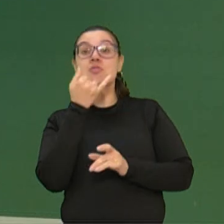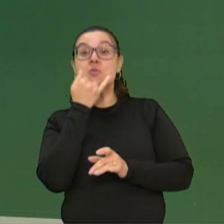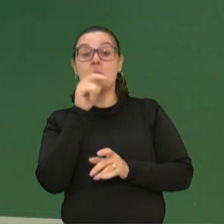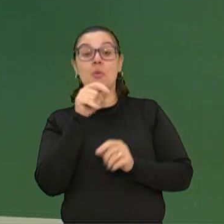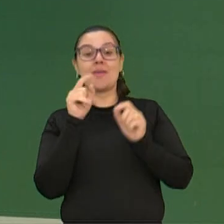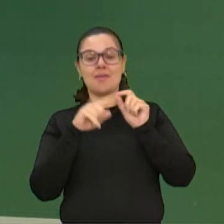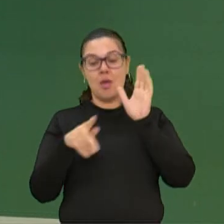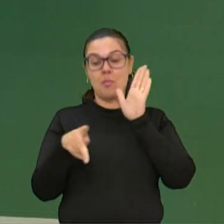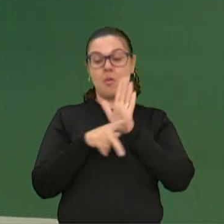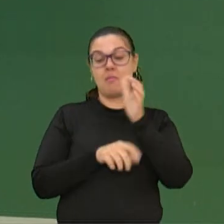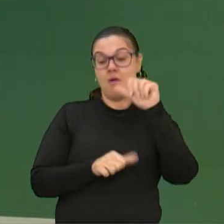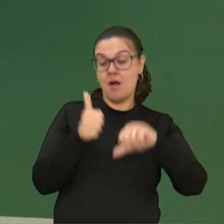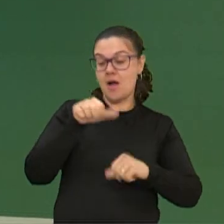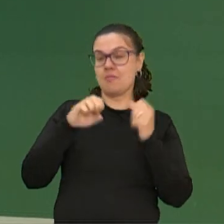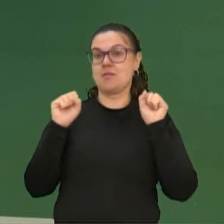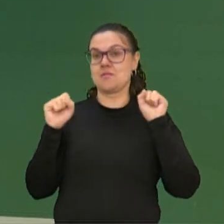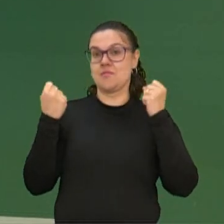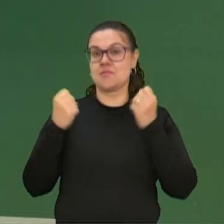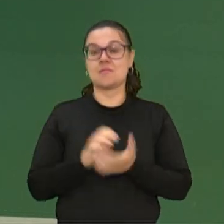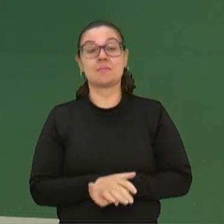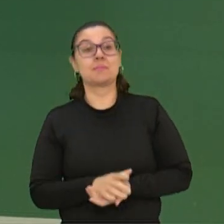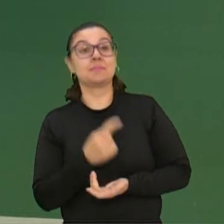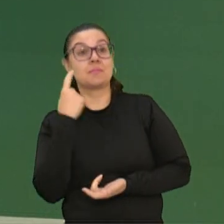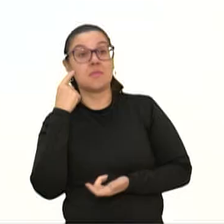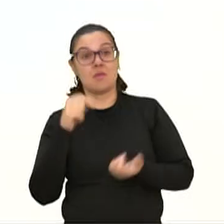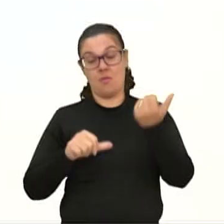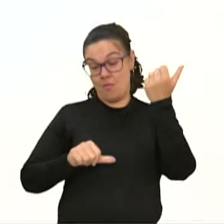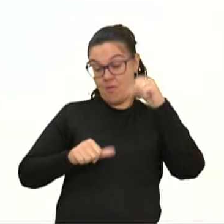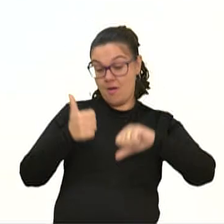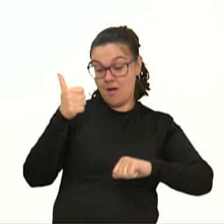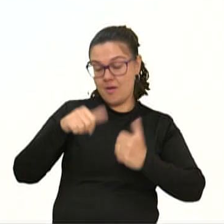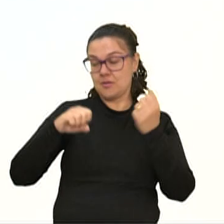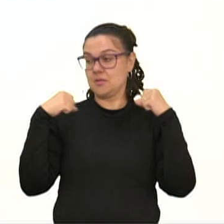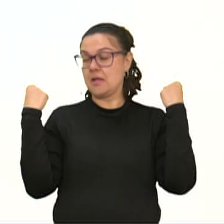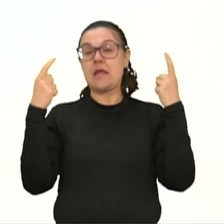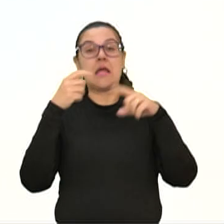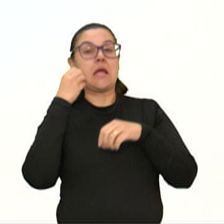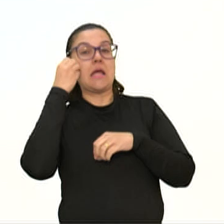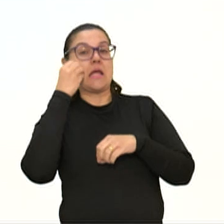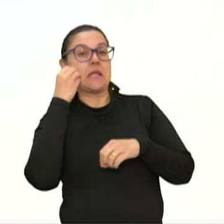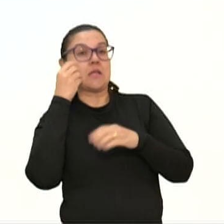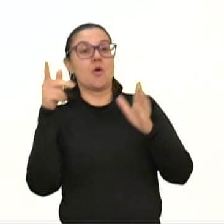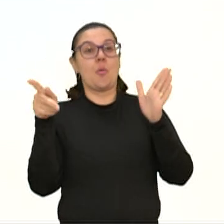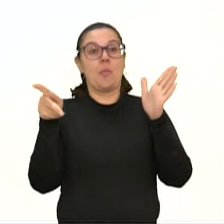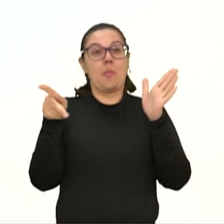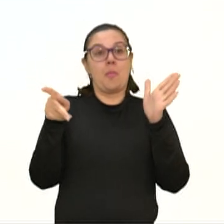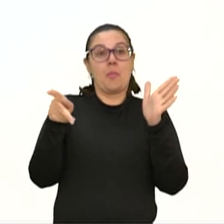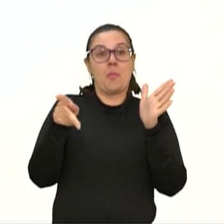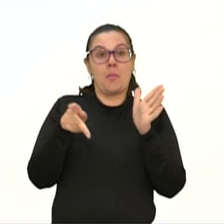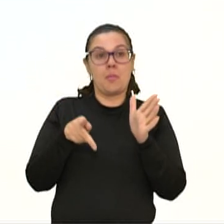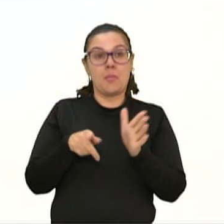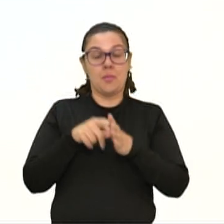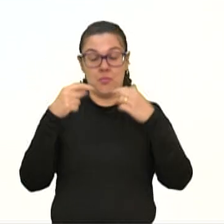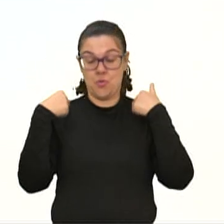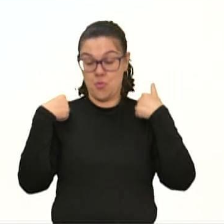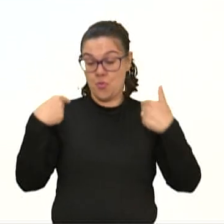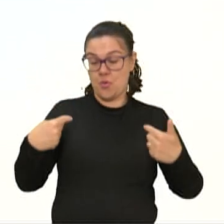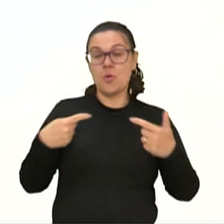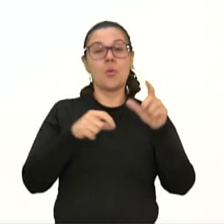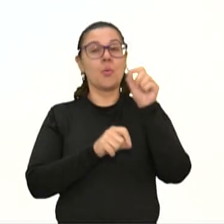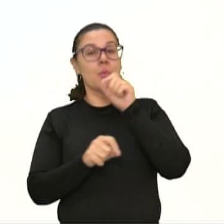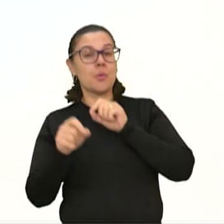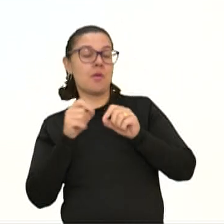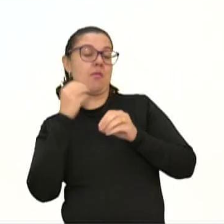uma avaliação física? Então, a avaliação física são testes antropométricos e ergométricos, que são o